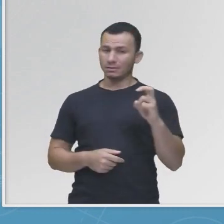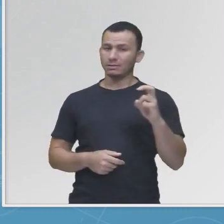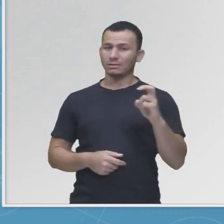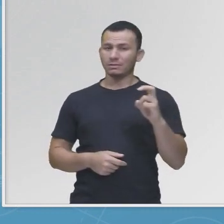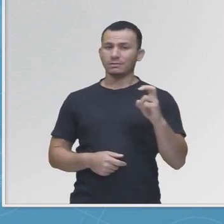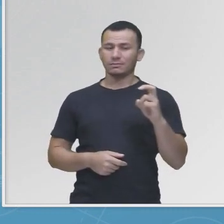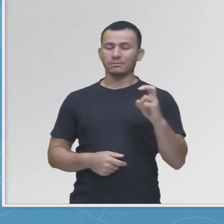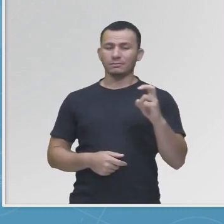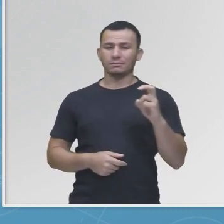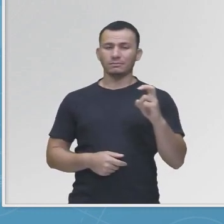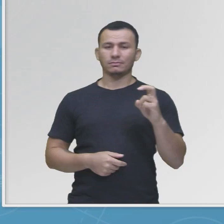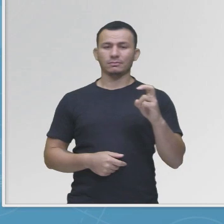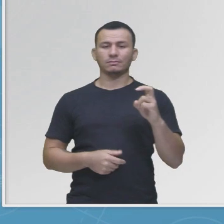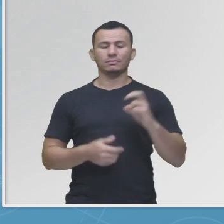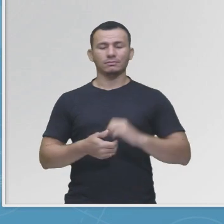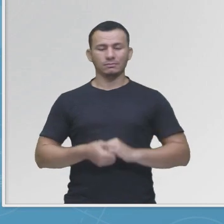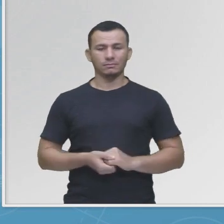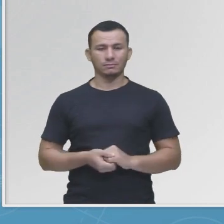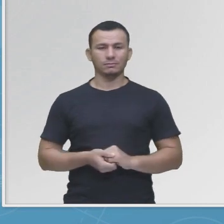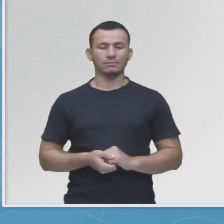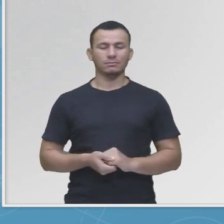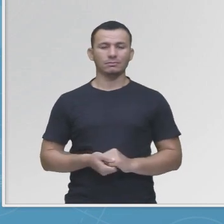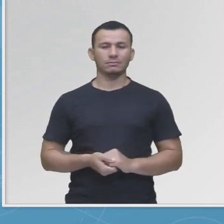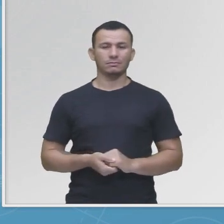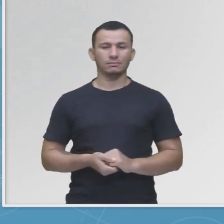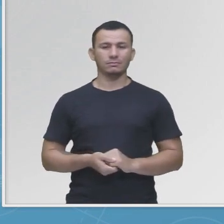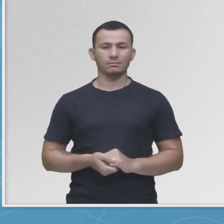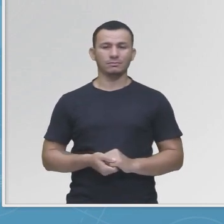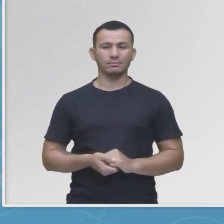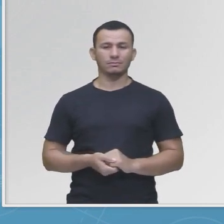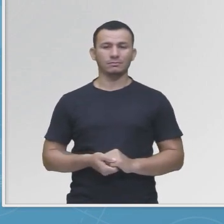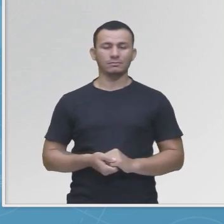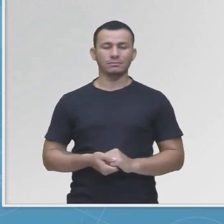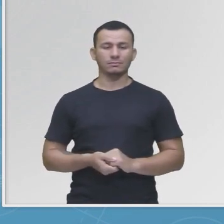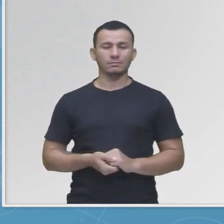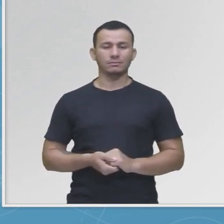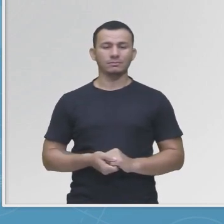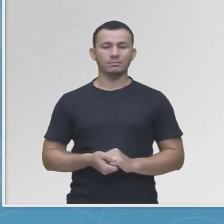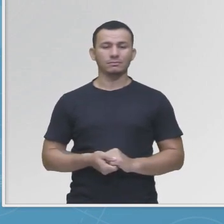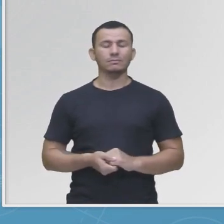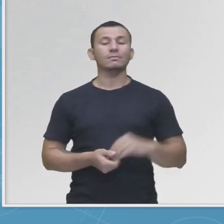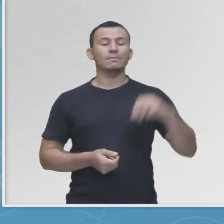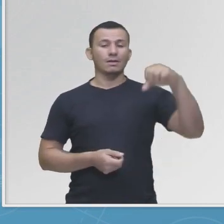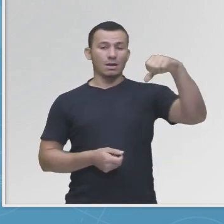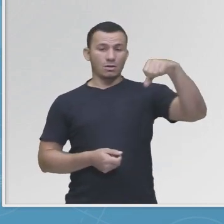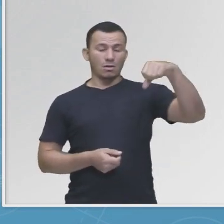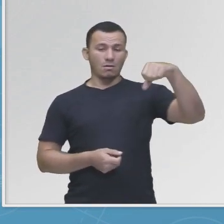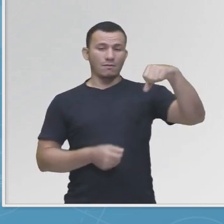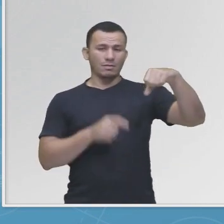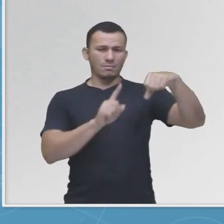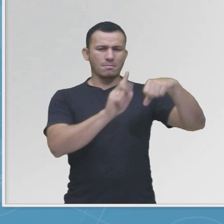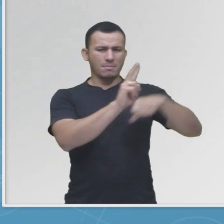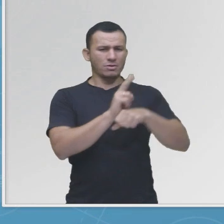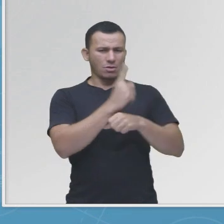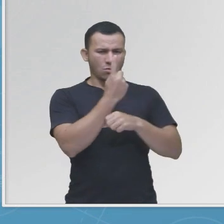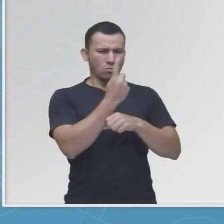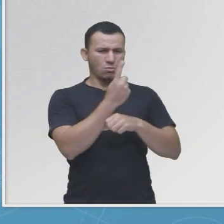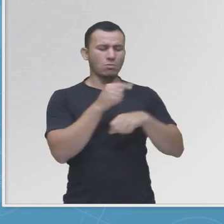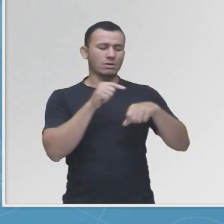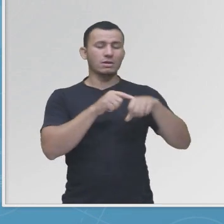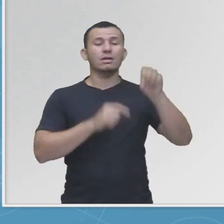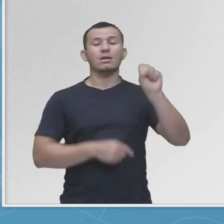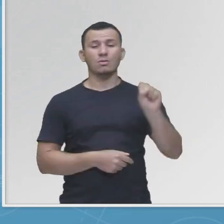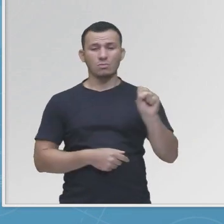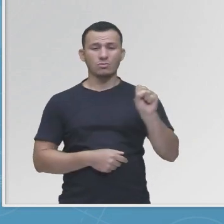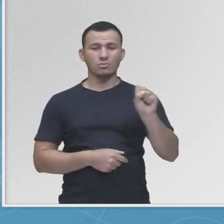da dezena para a unidade, o 9 passa a valer de 8. Aí eu vou